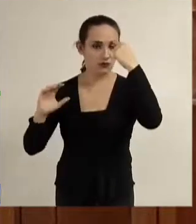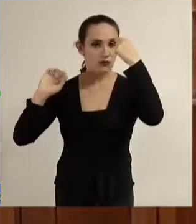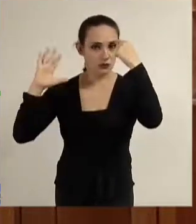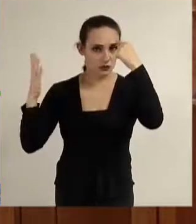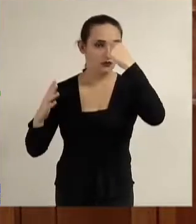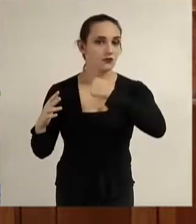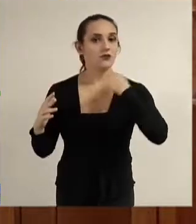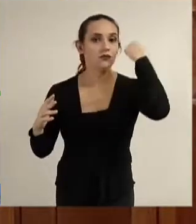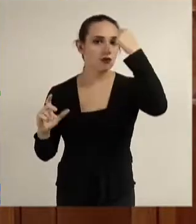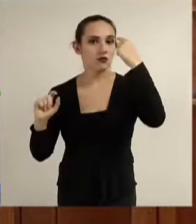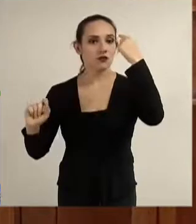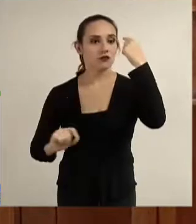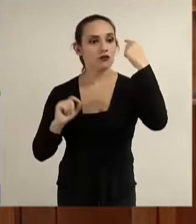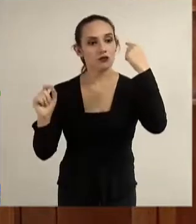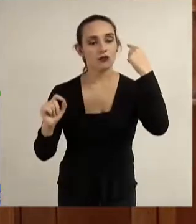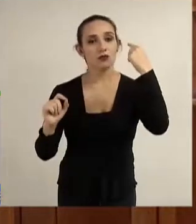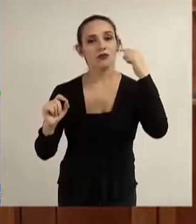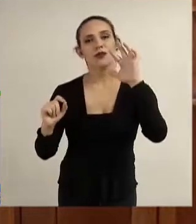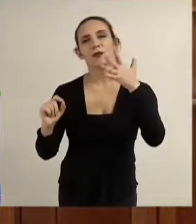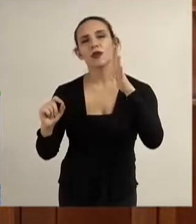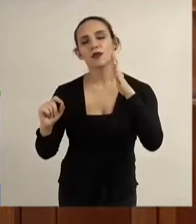a cada uma hora,